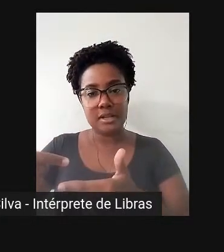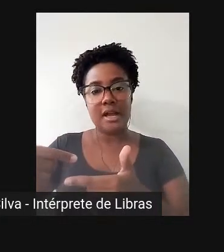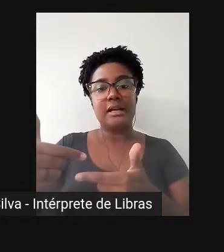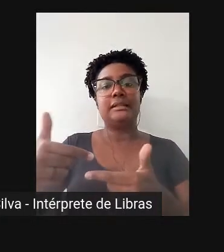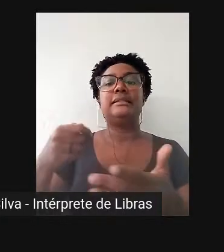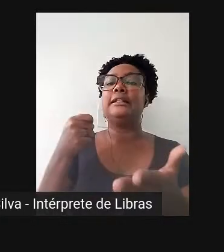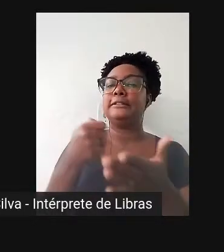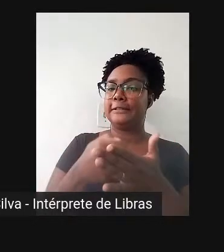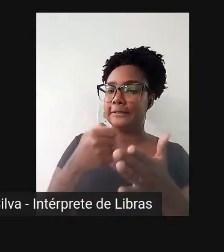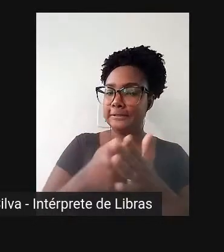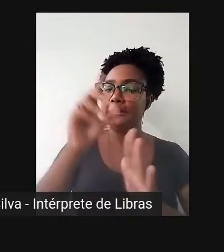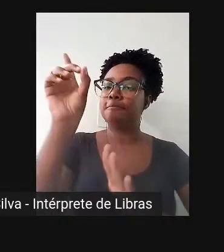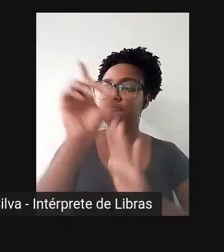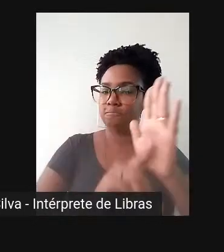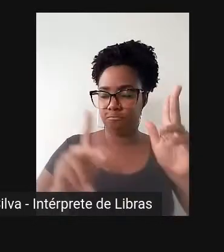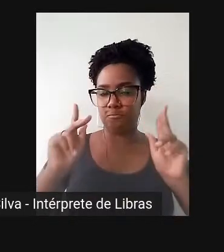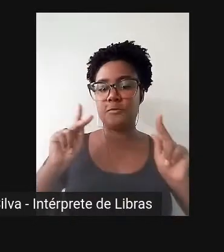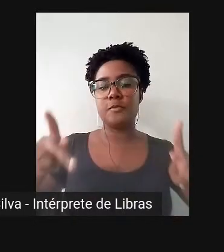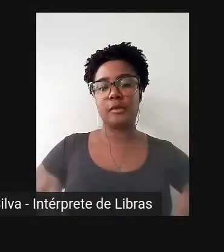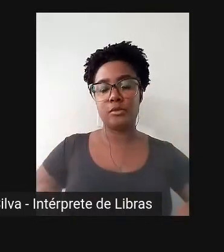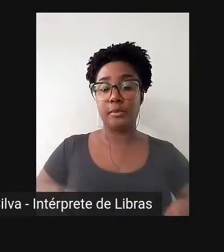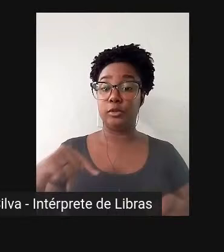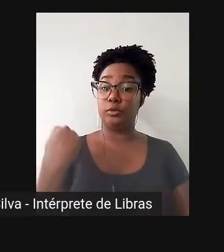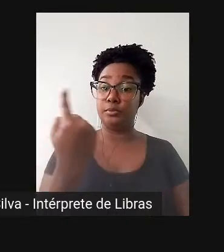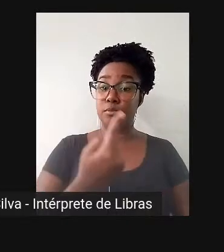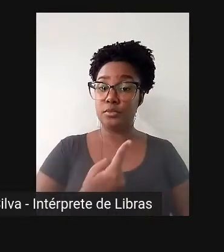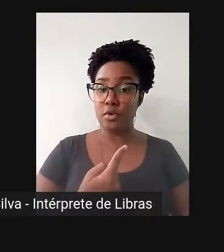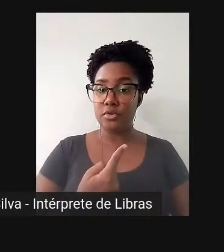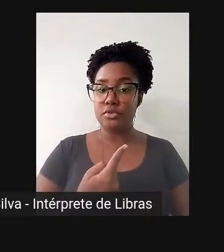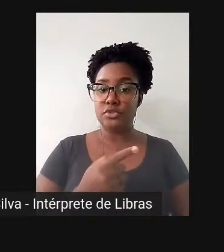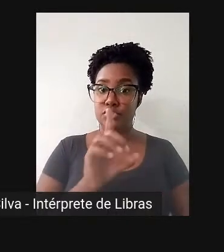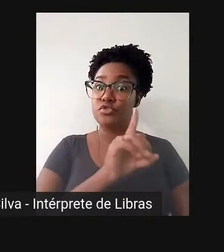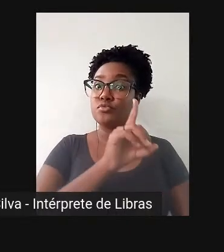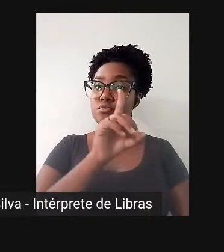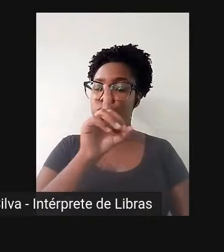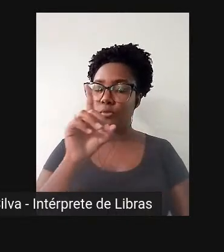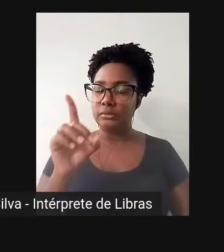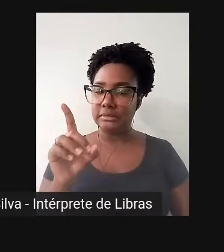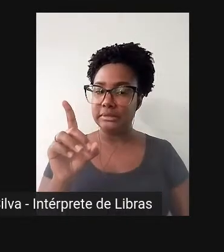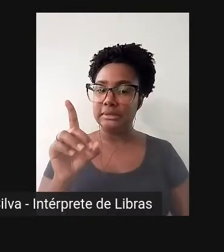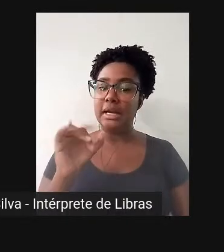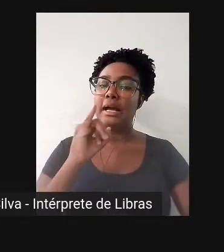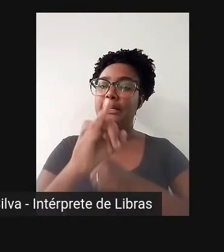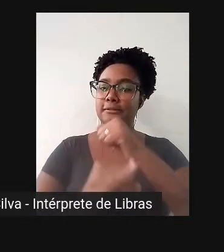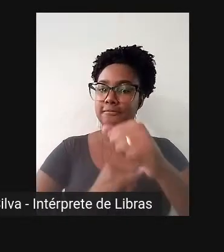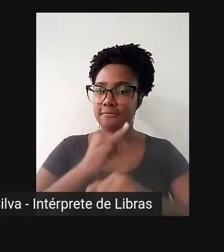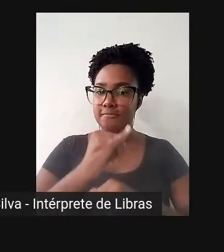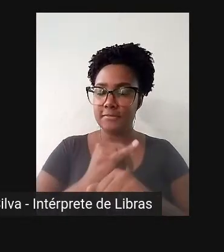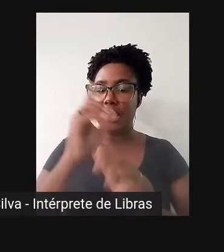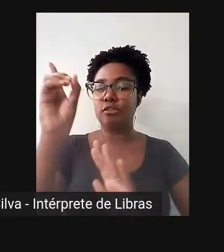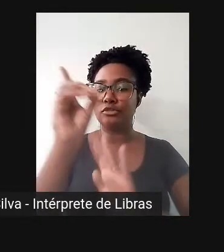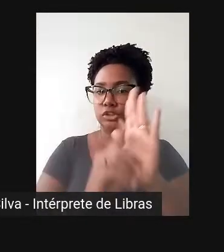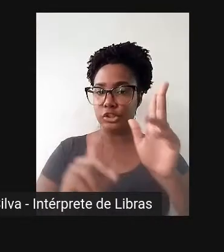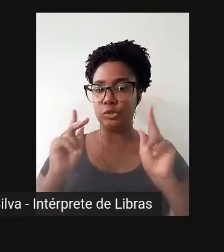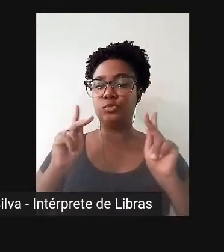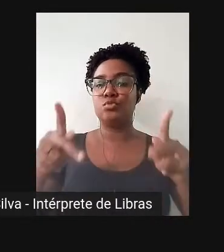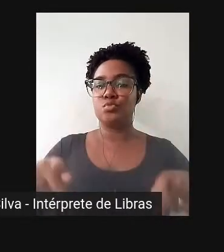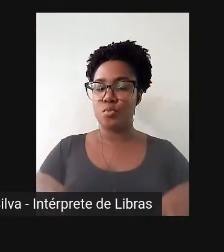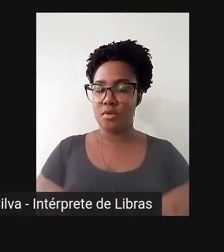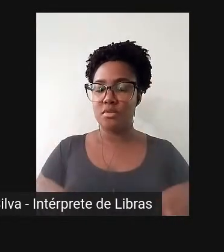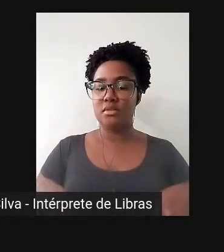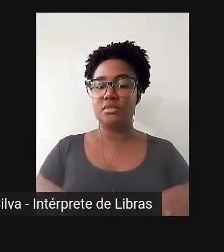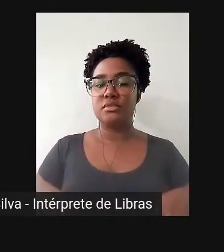defesa dos direitos humanos. Nós estamos, hoje, Dia Internacional dos Direitos Humanos, né, já temos